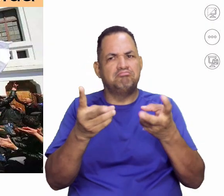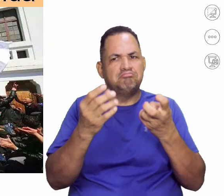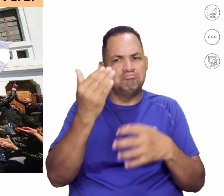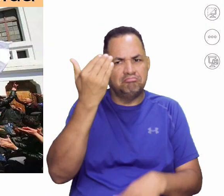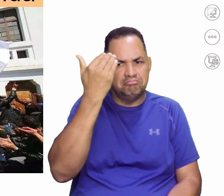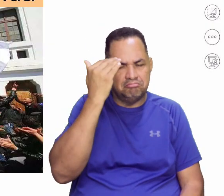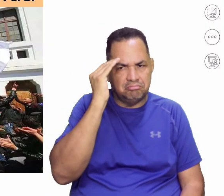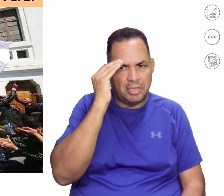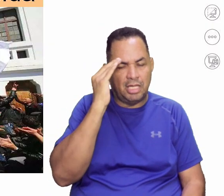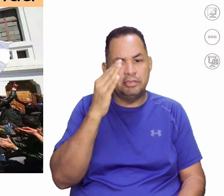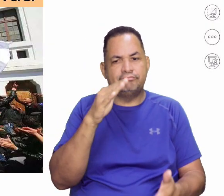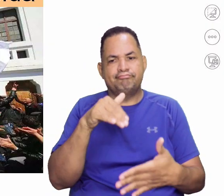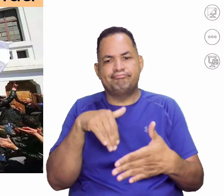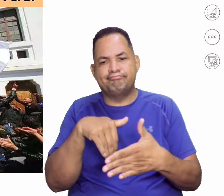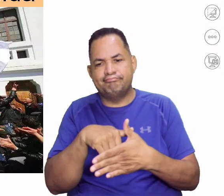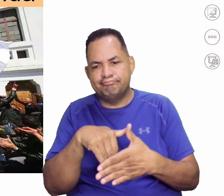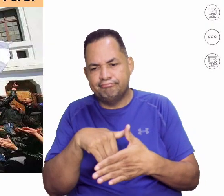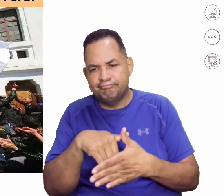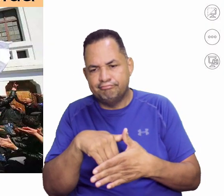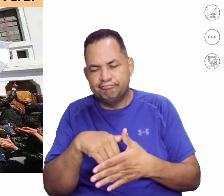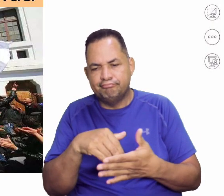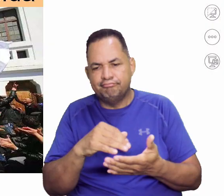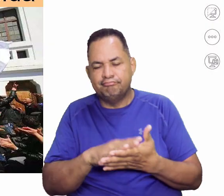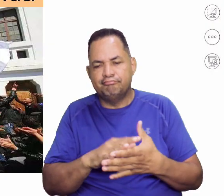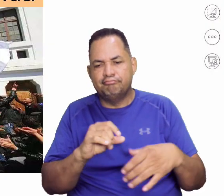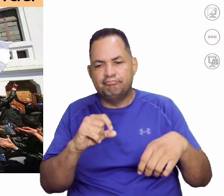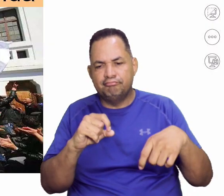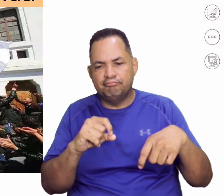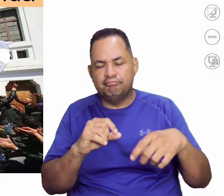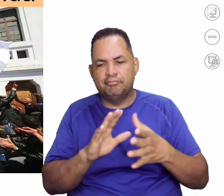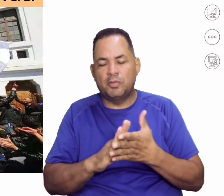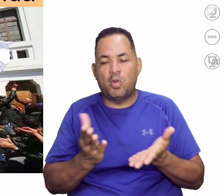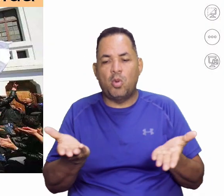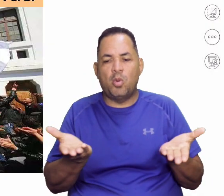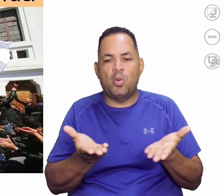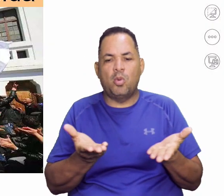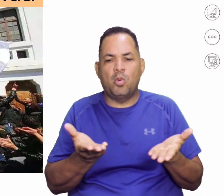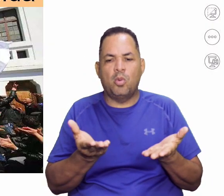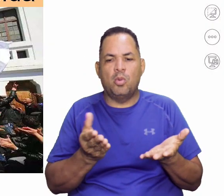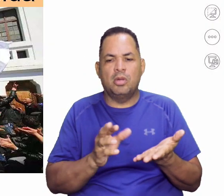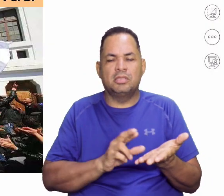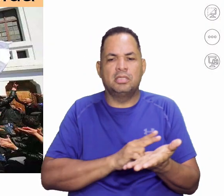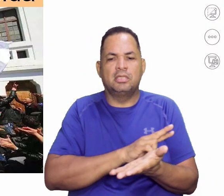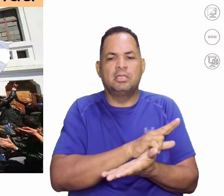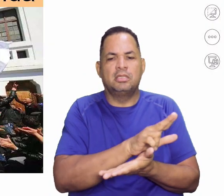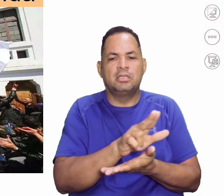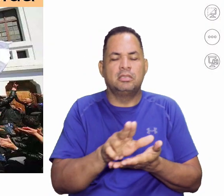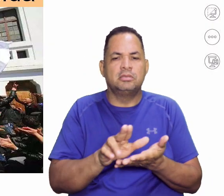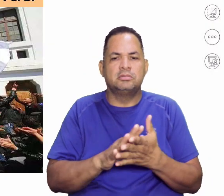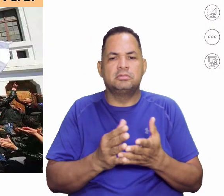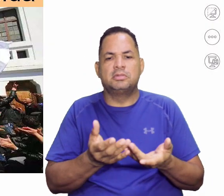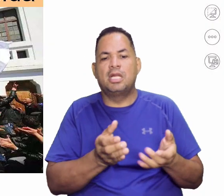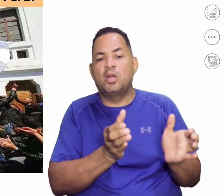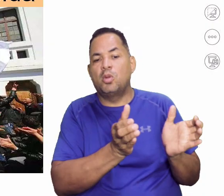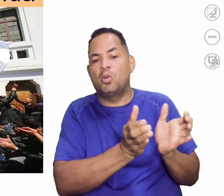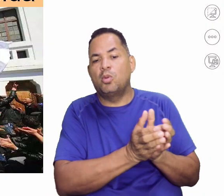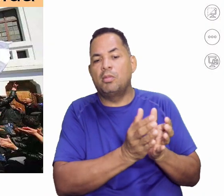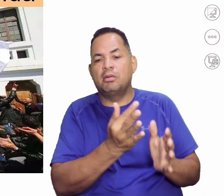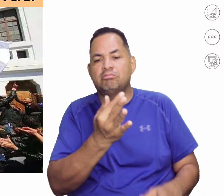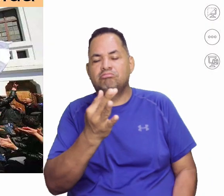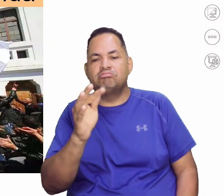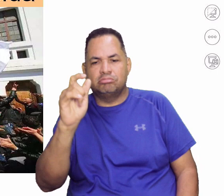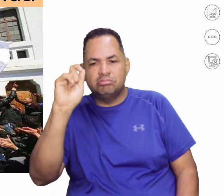entende de futebol, mas nós percebemos que hoje há muitos jogadores na seleção francesa que